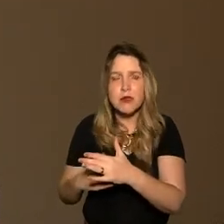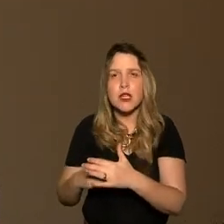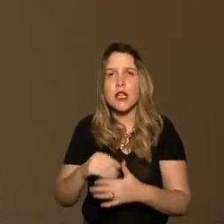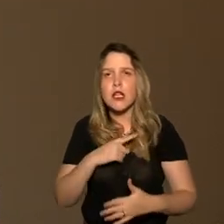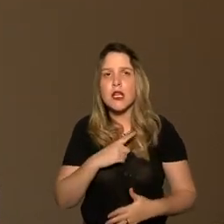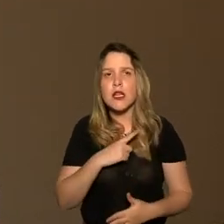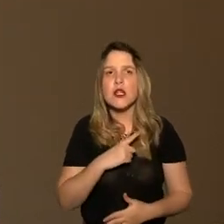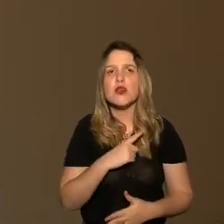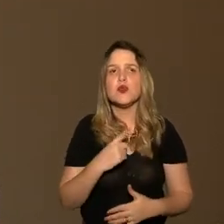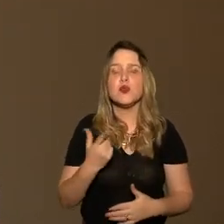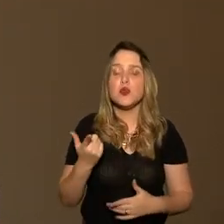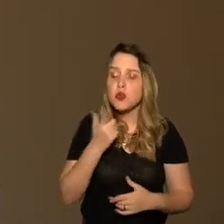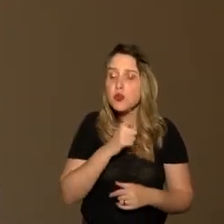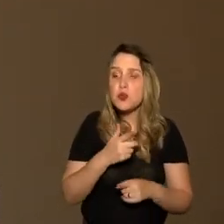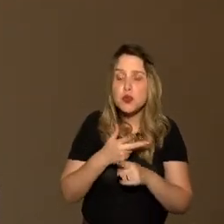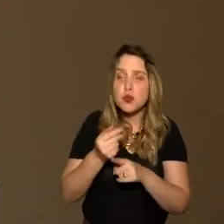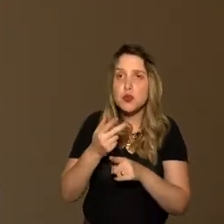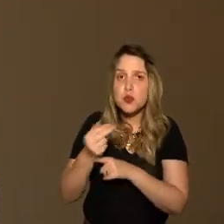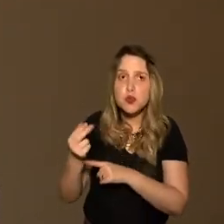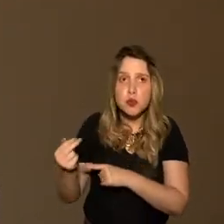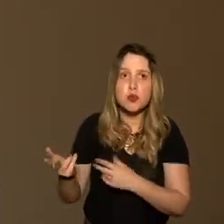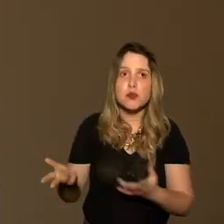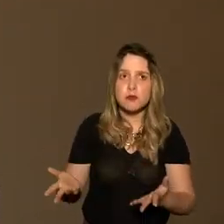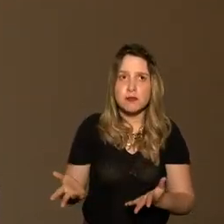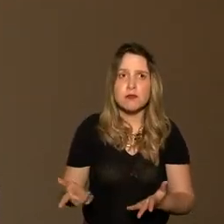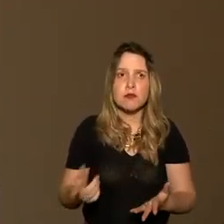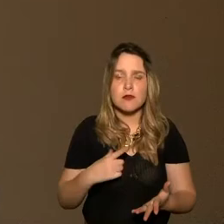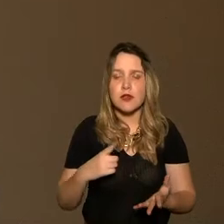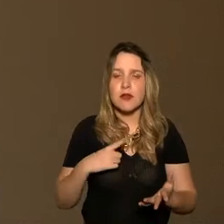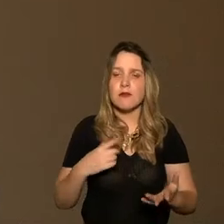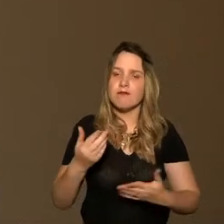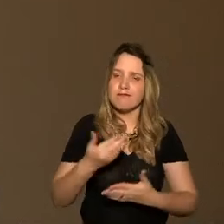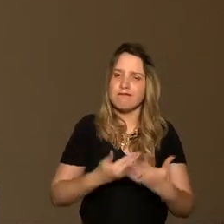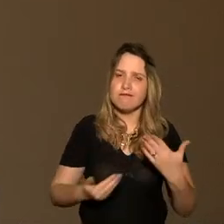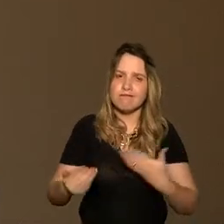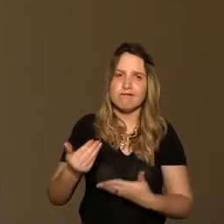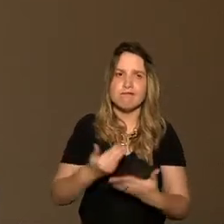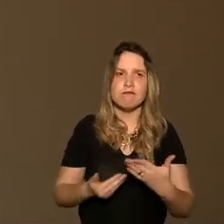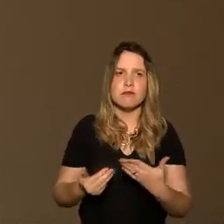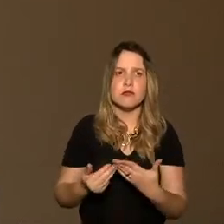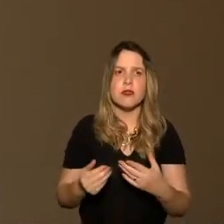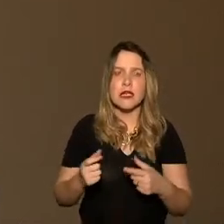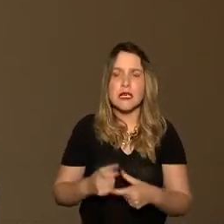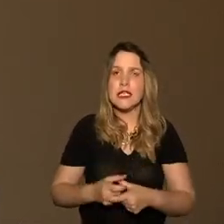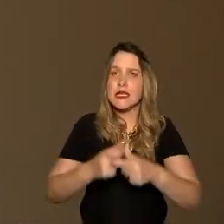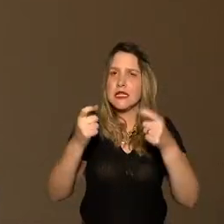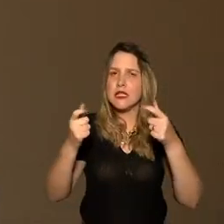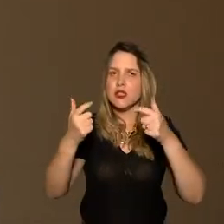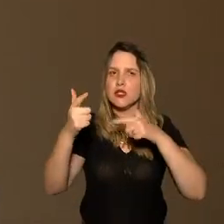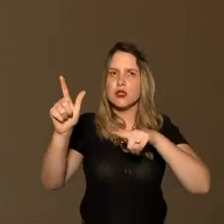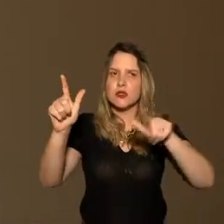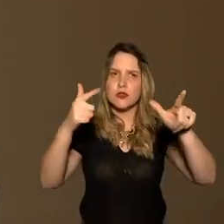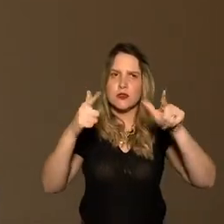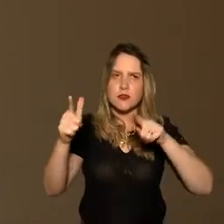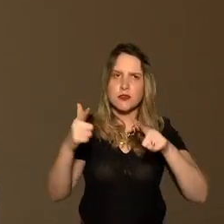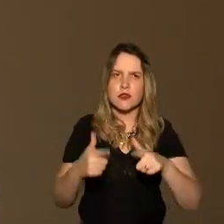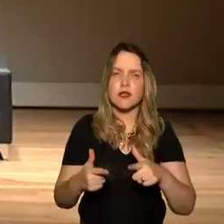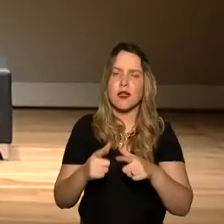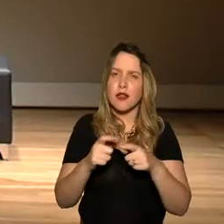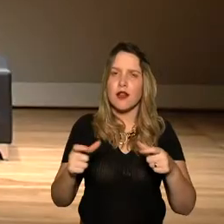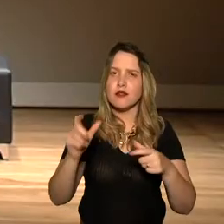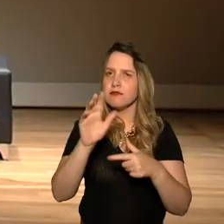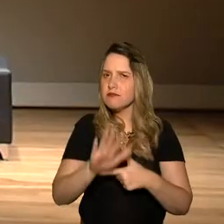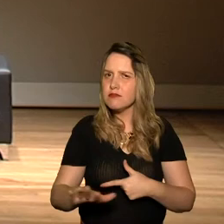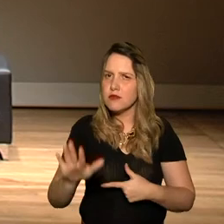entendeu um sucesso de uma programação de uma instituição cultural por meio de tantas mil pessoas vieram visitar então